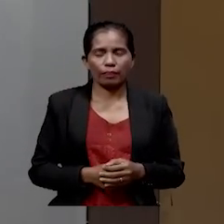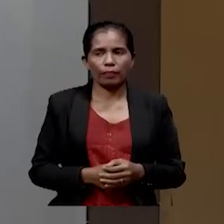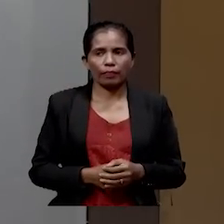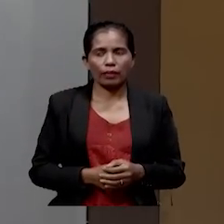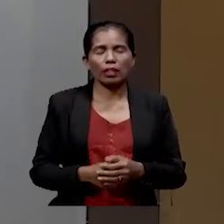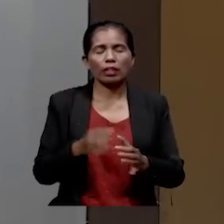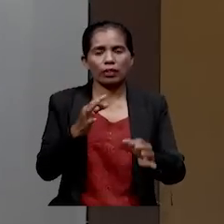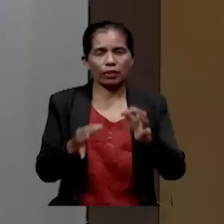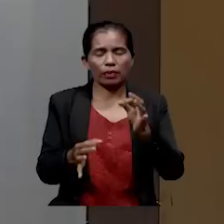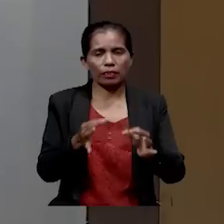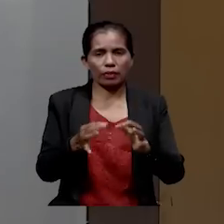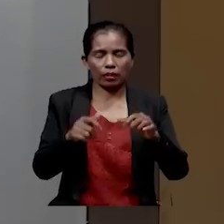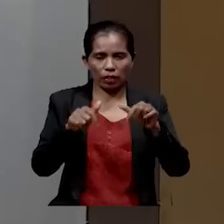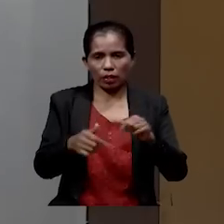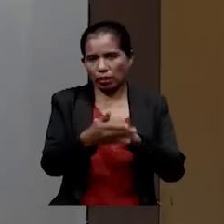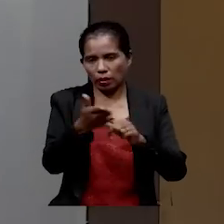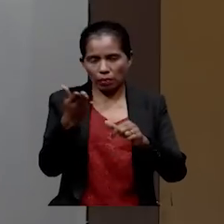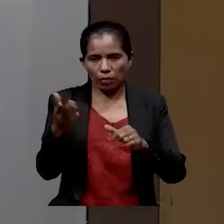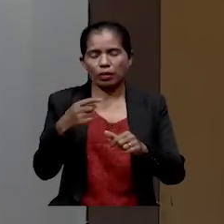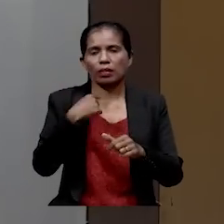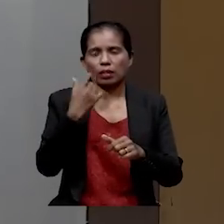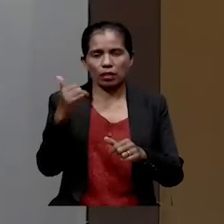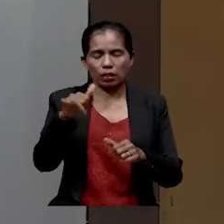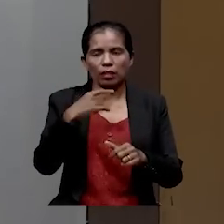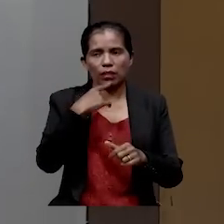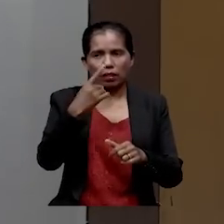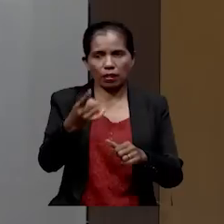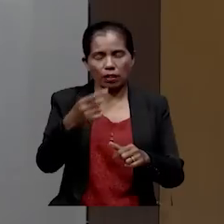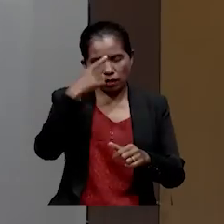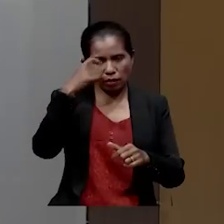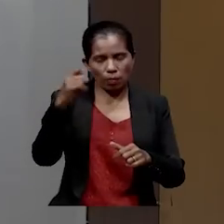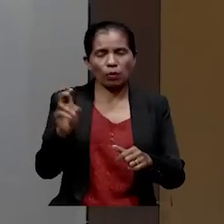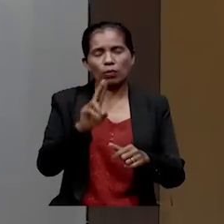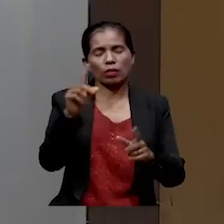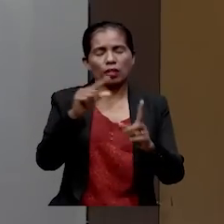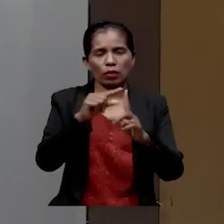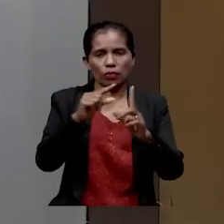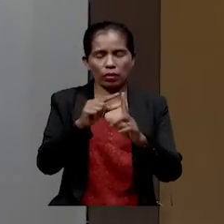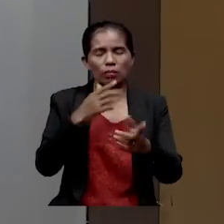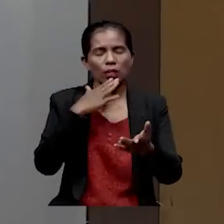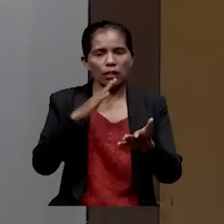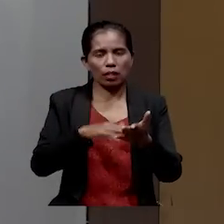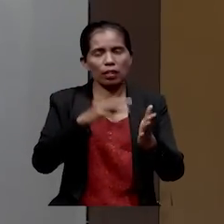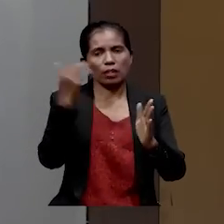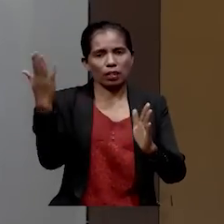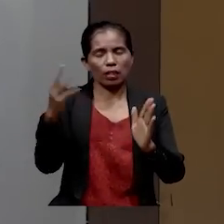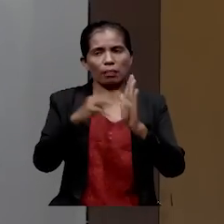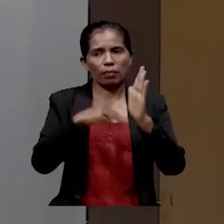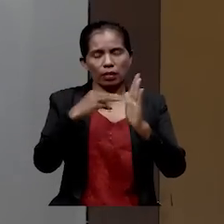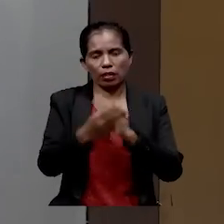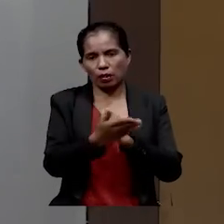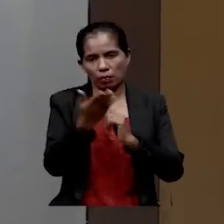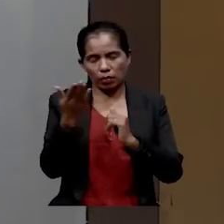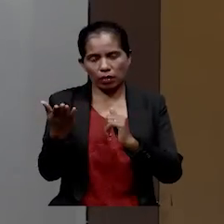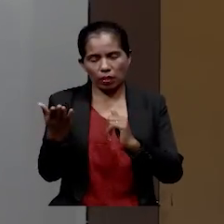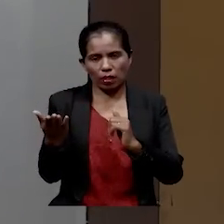se ira nem a cá, e tu vou tirar de han, tamba acusa e acusação ideia média. Pois a voz ser